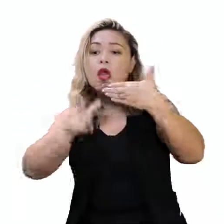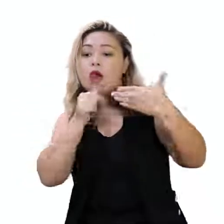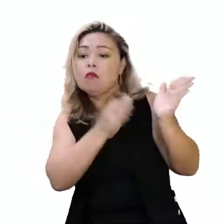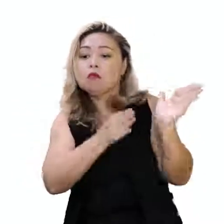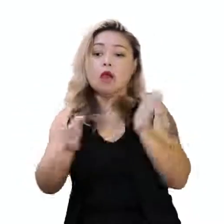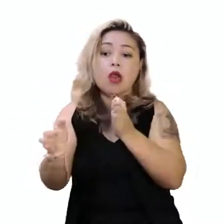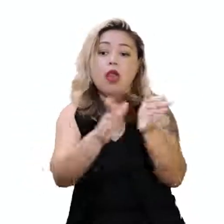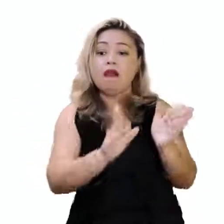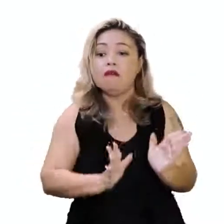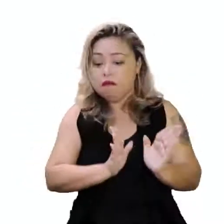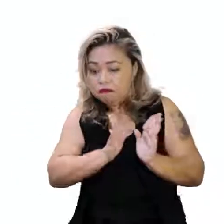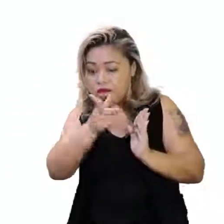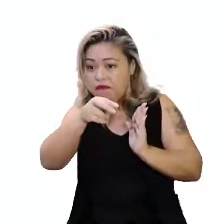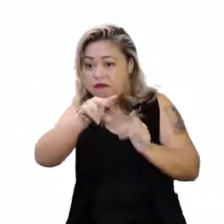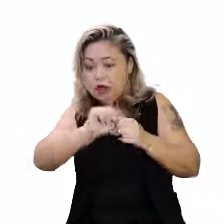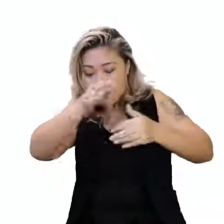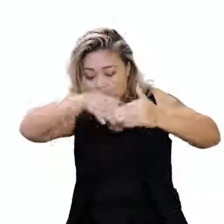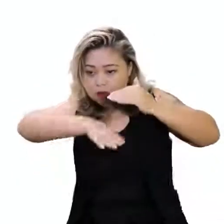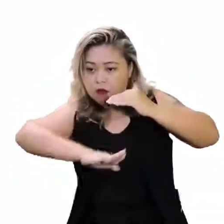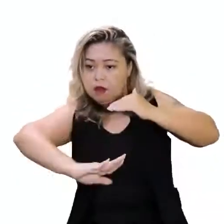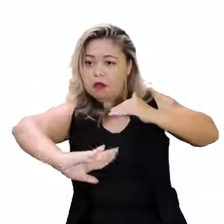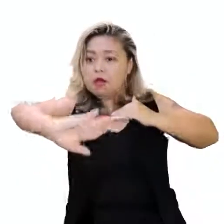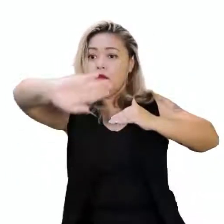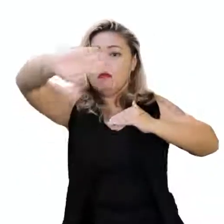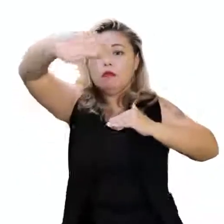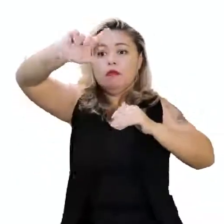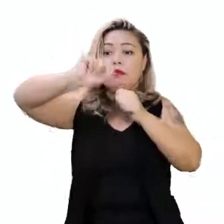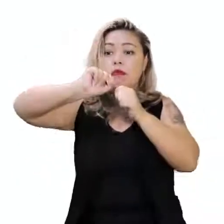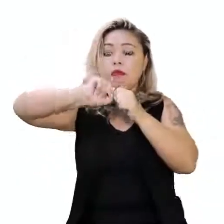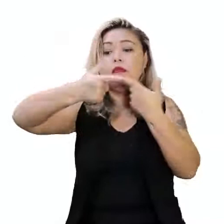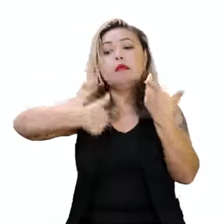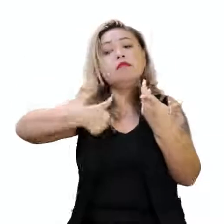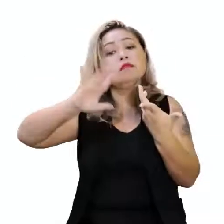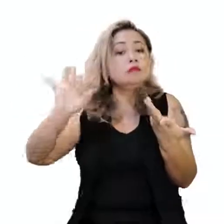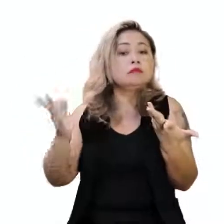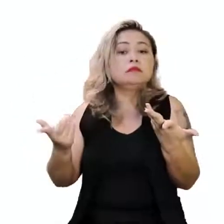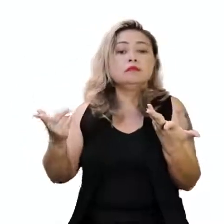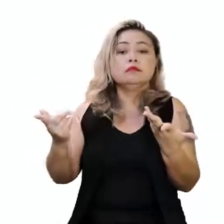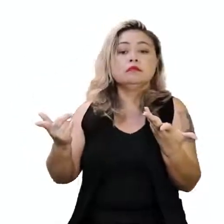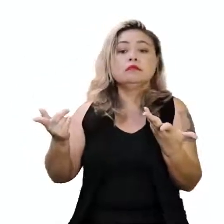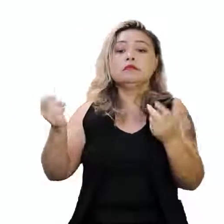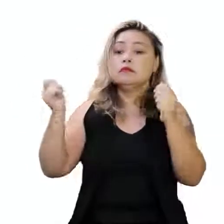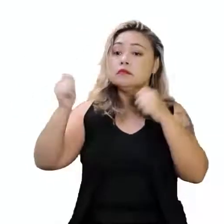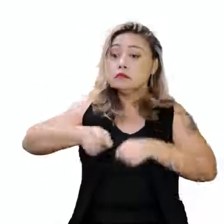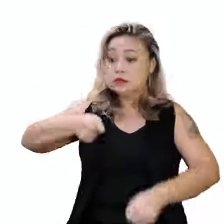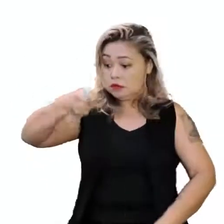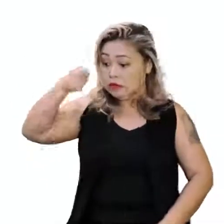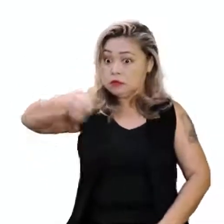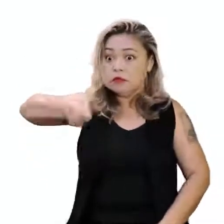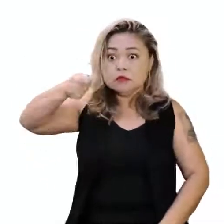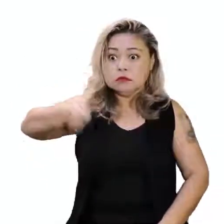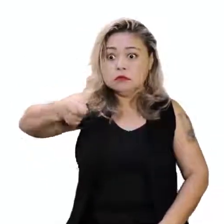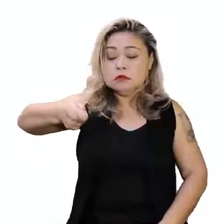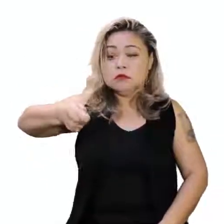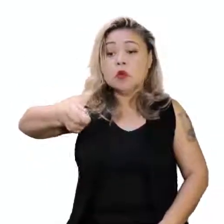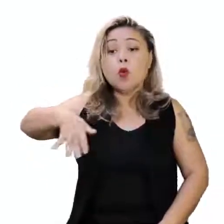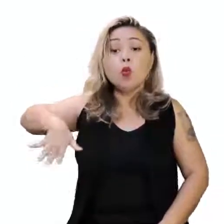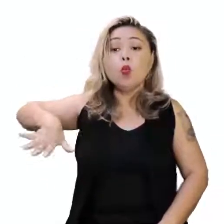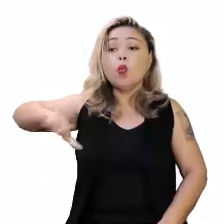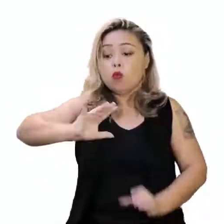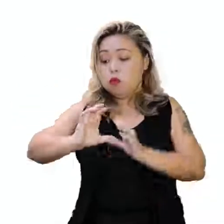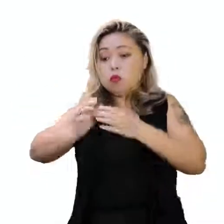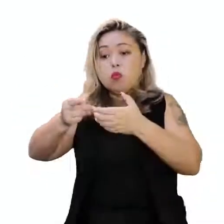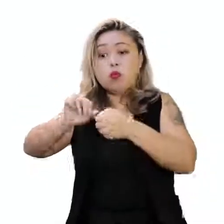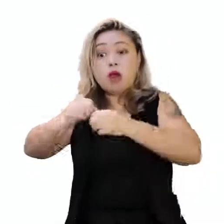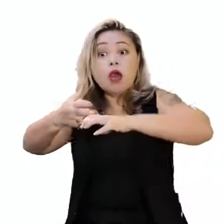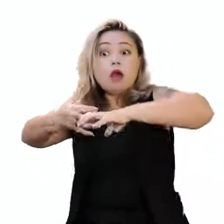rios, vales, depressões e sei lá o que mais, tá? Que vão obrigam as